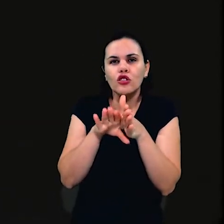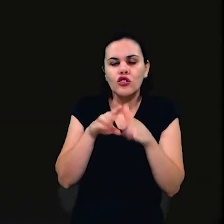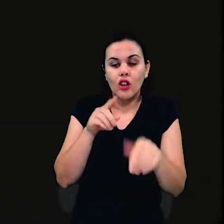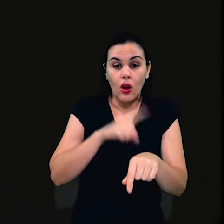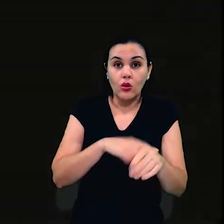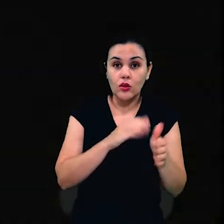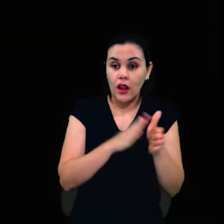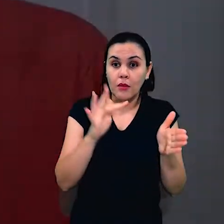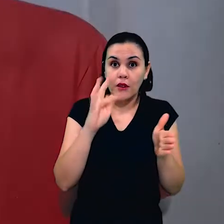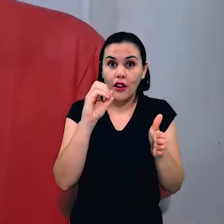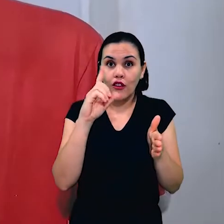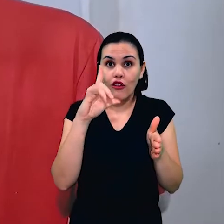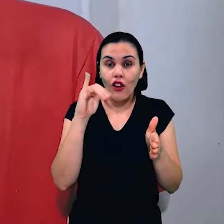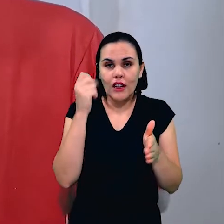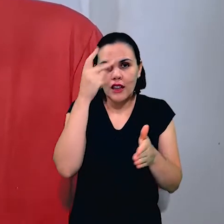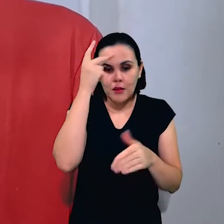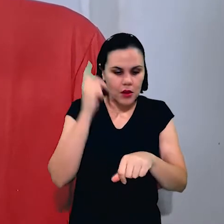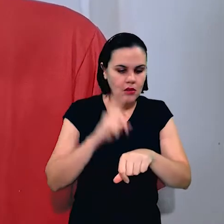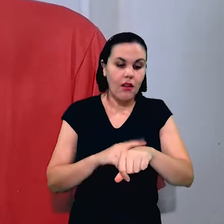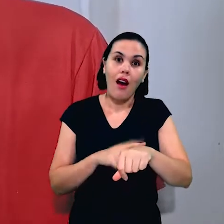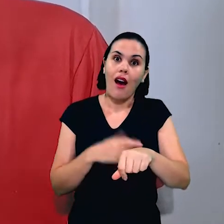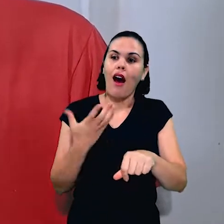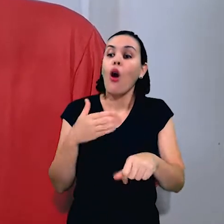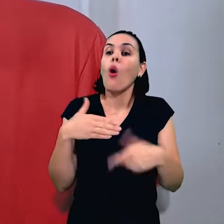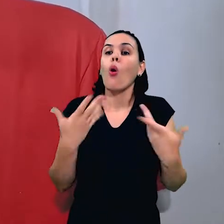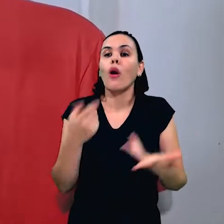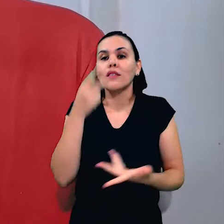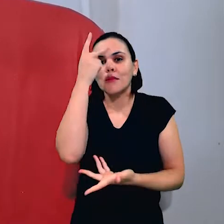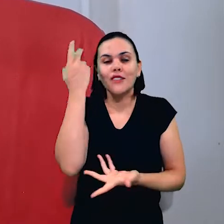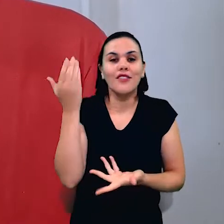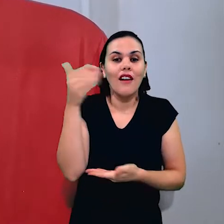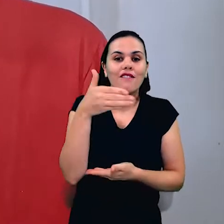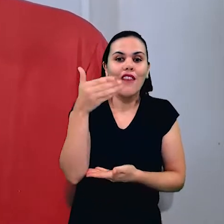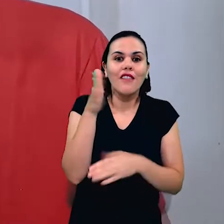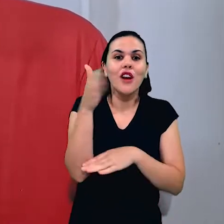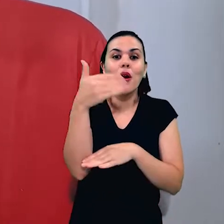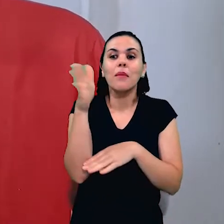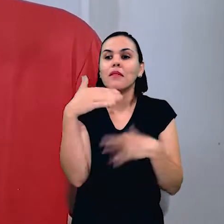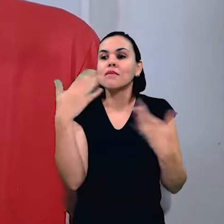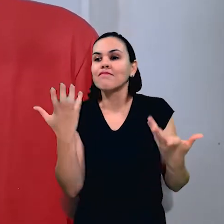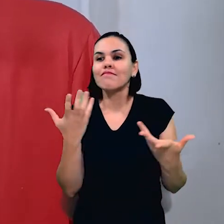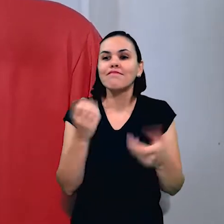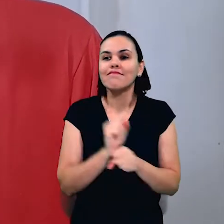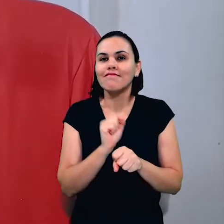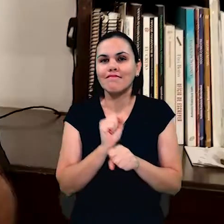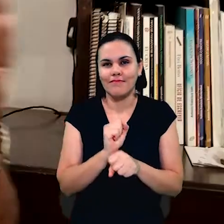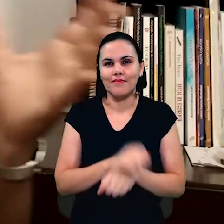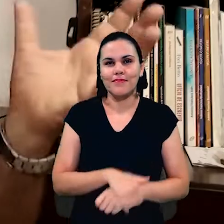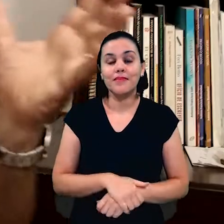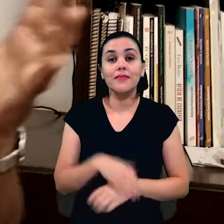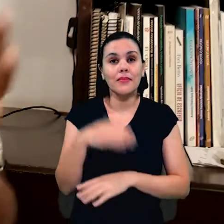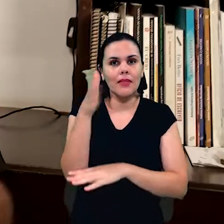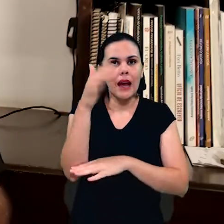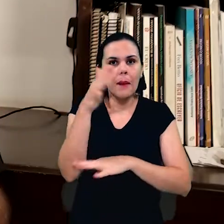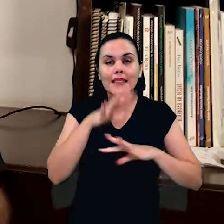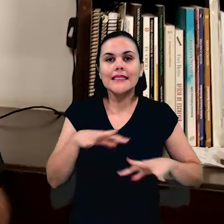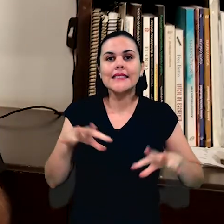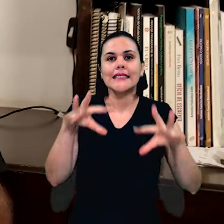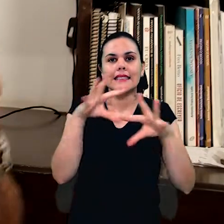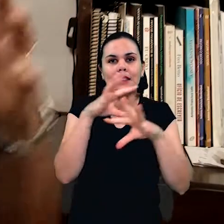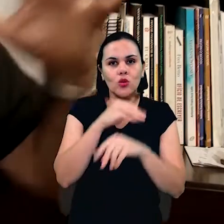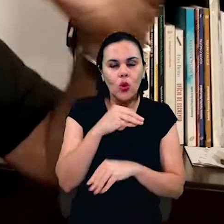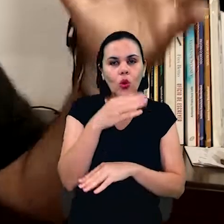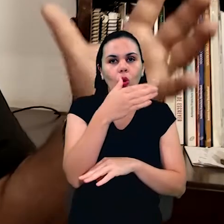e quando chegava a época da folia, eles já ficavam marcando, opa, quando será que o pessoal vai vir com a bandeira aqui para nos visitar? As bandeiras